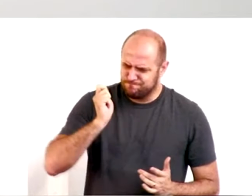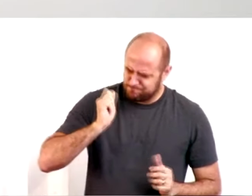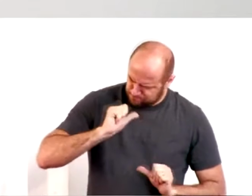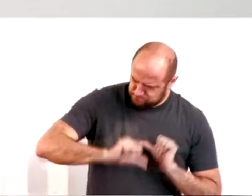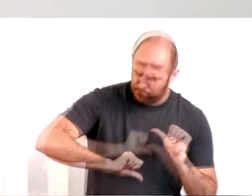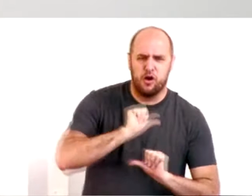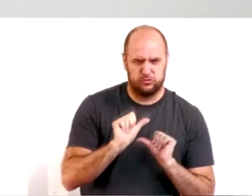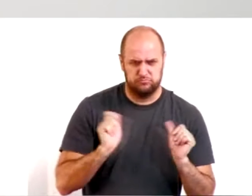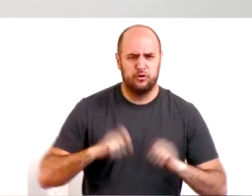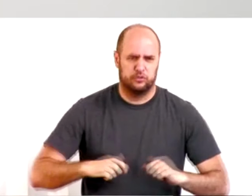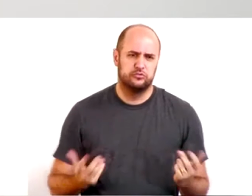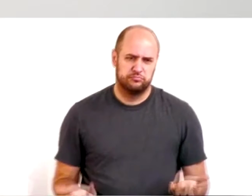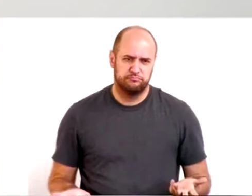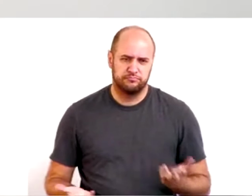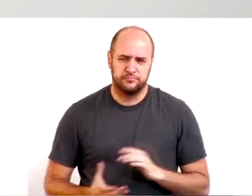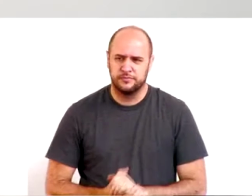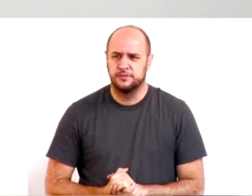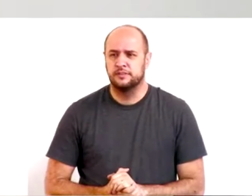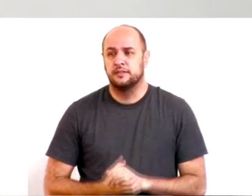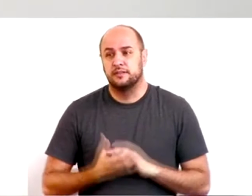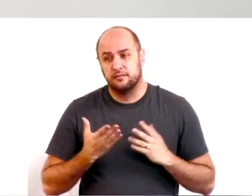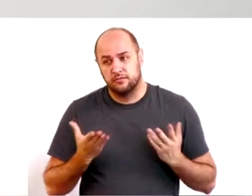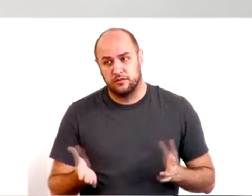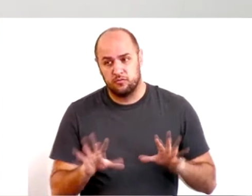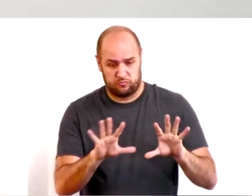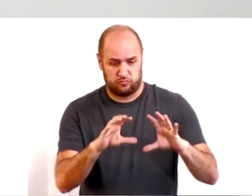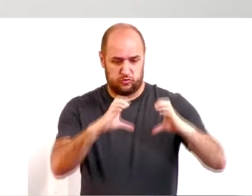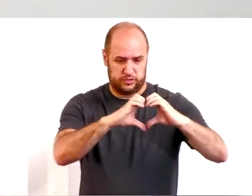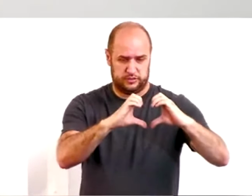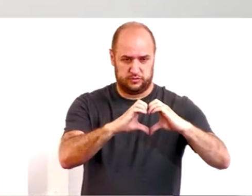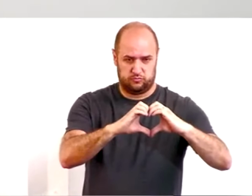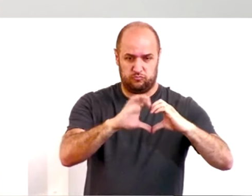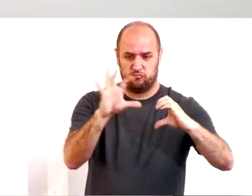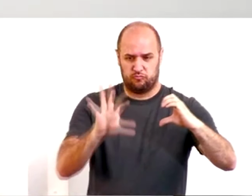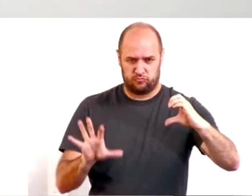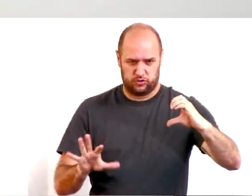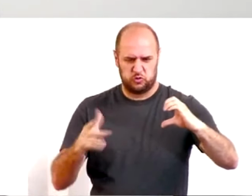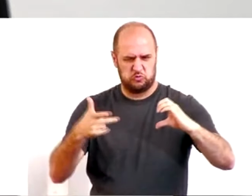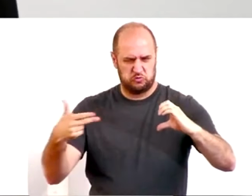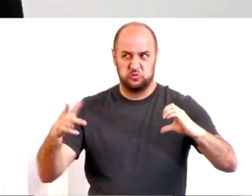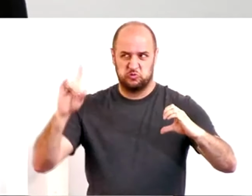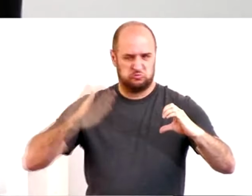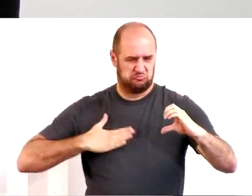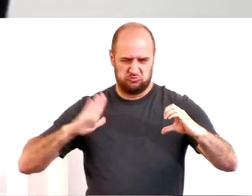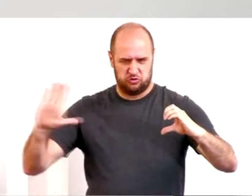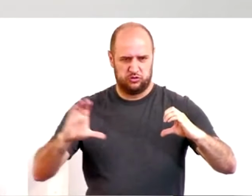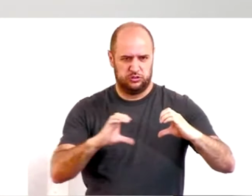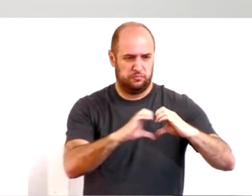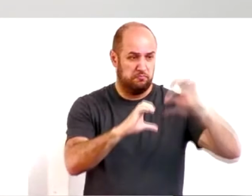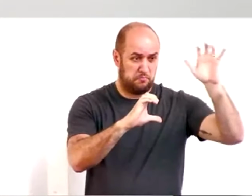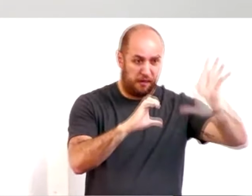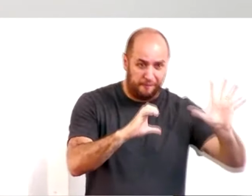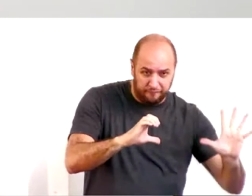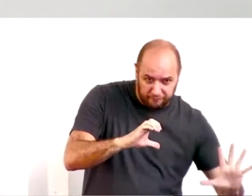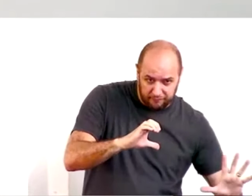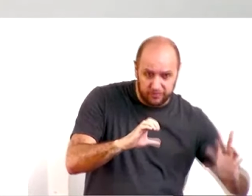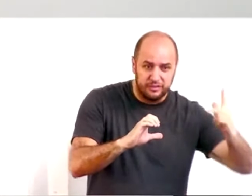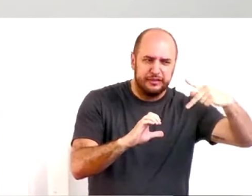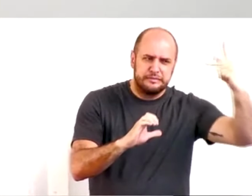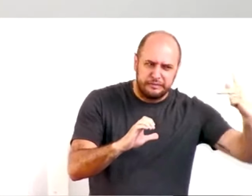mudar. E aí, do outro lado do coração, você vai desenhar